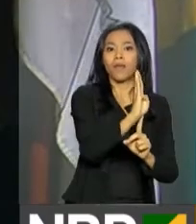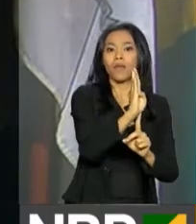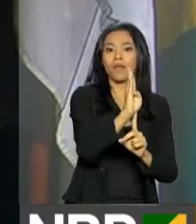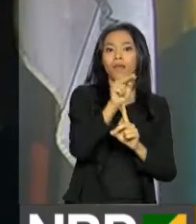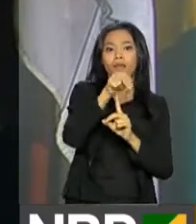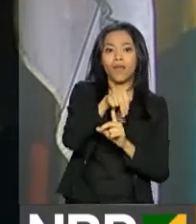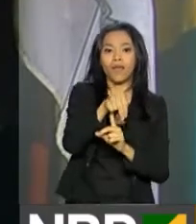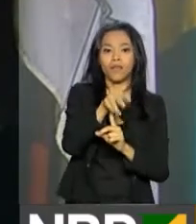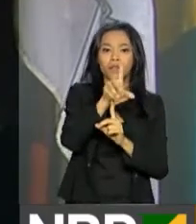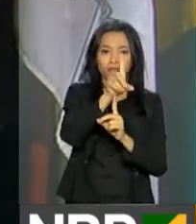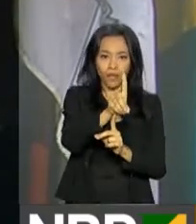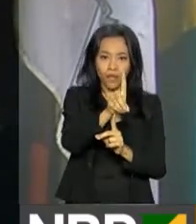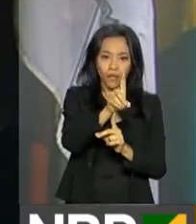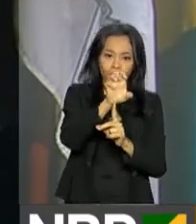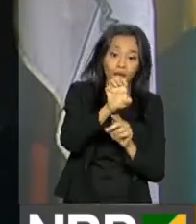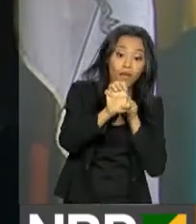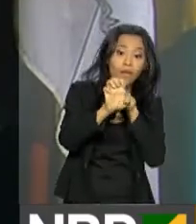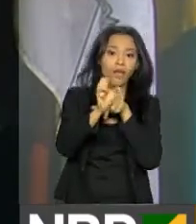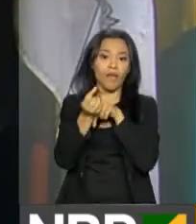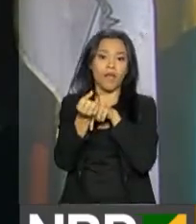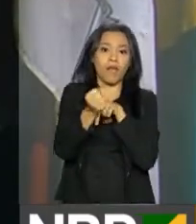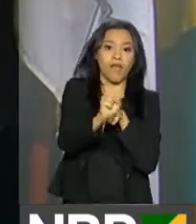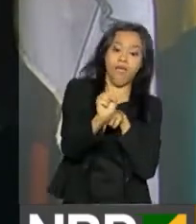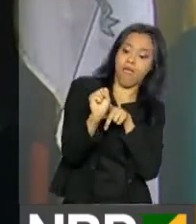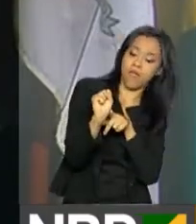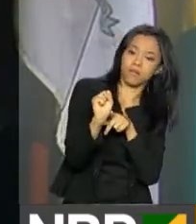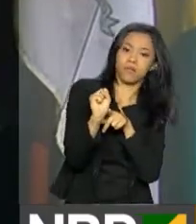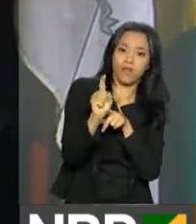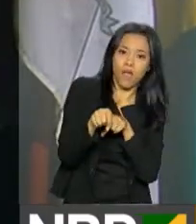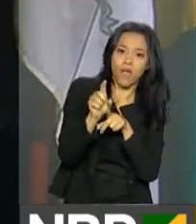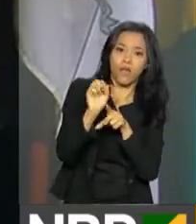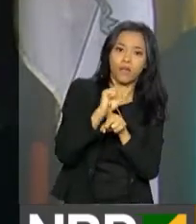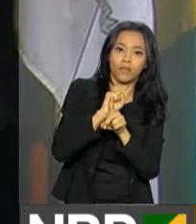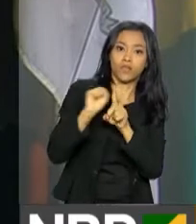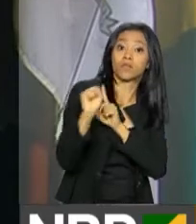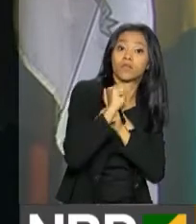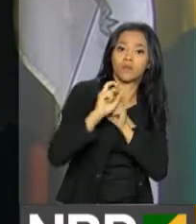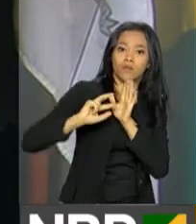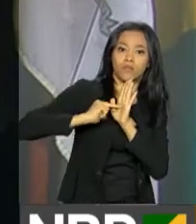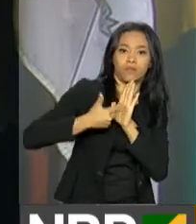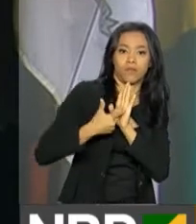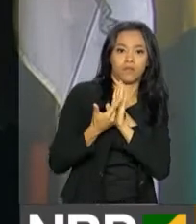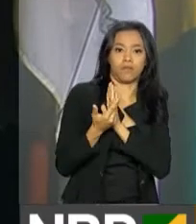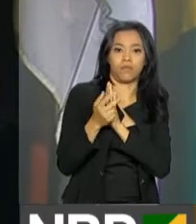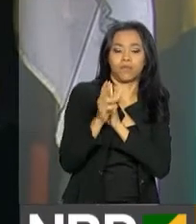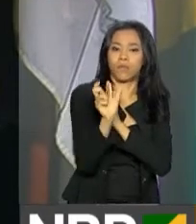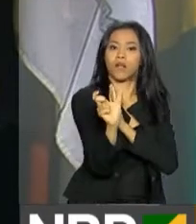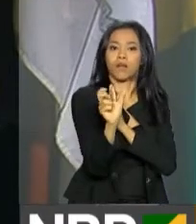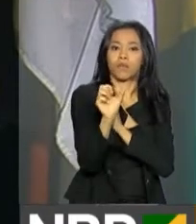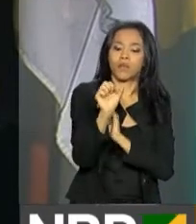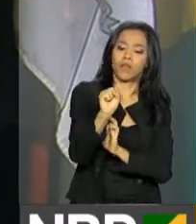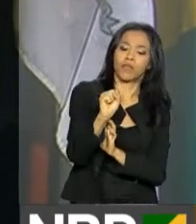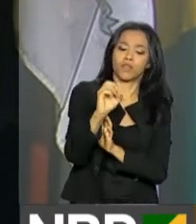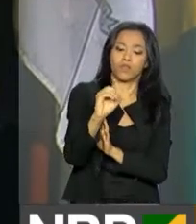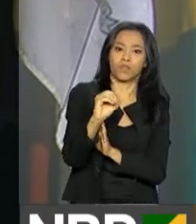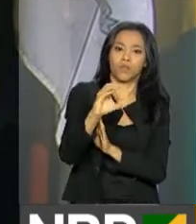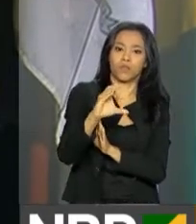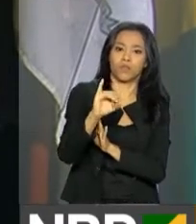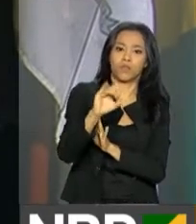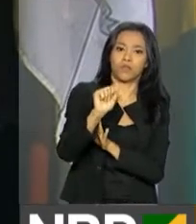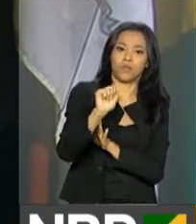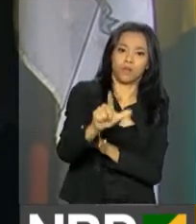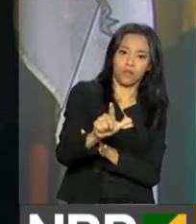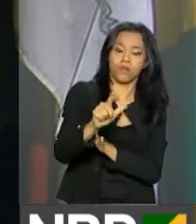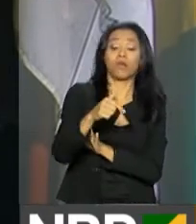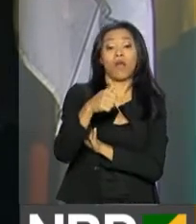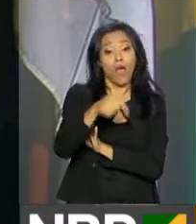foi levado muito a sério não sei desde quando é mas já é assim que se incorporou à letra s ele passou a